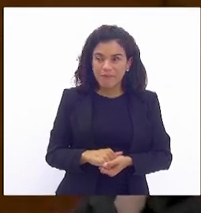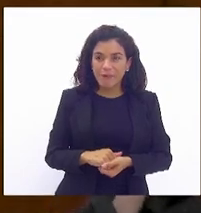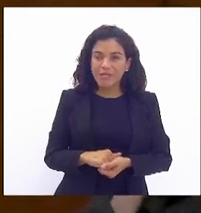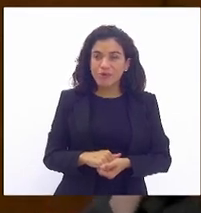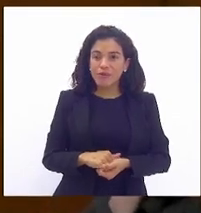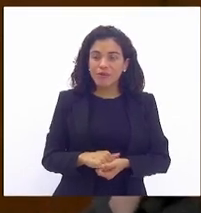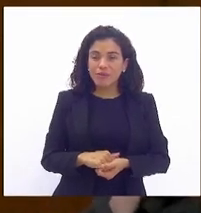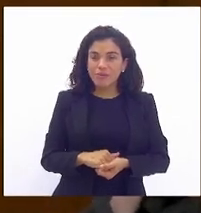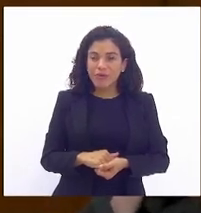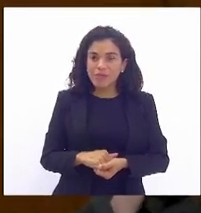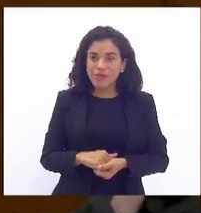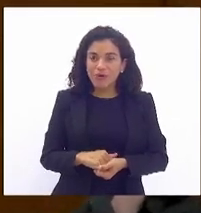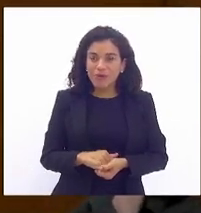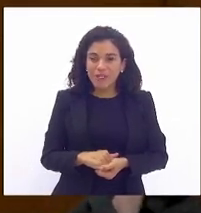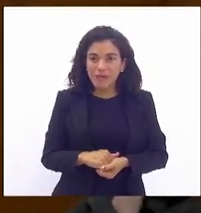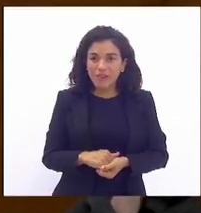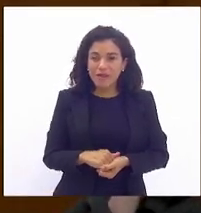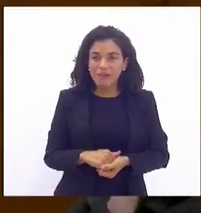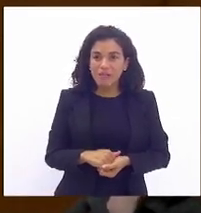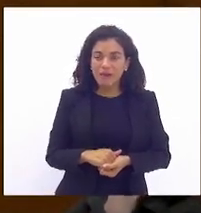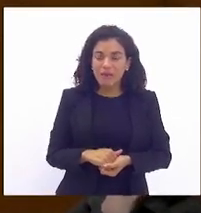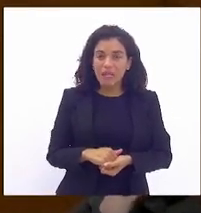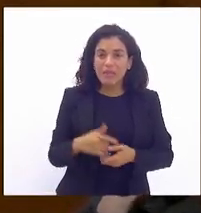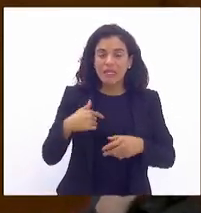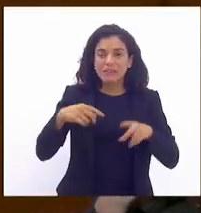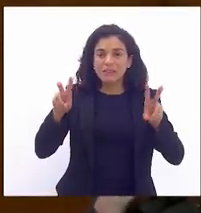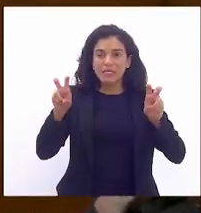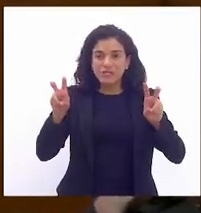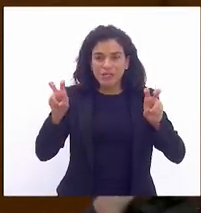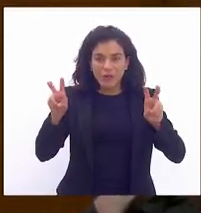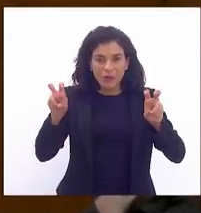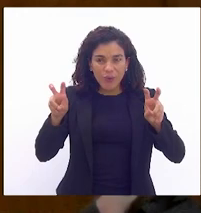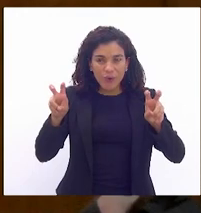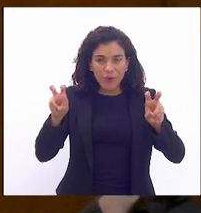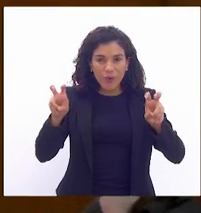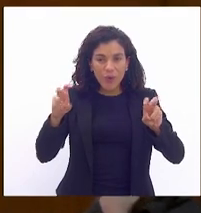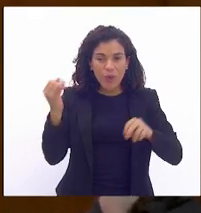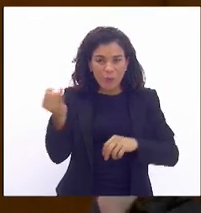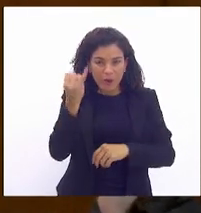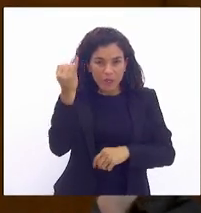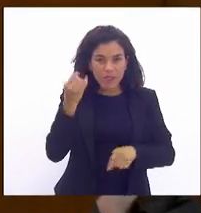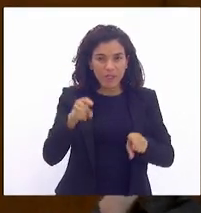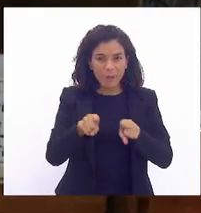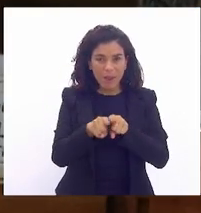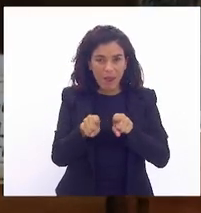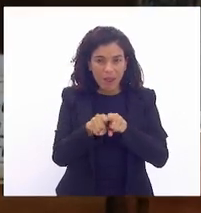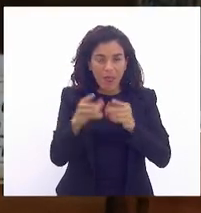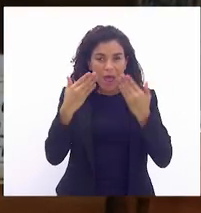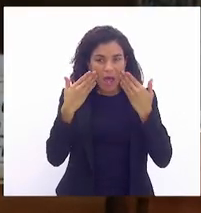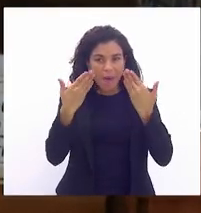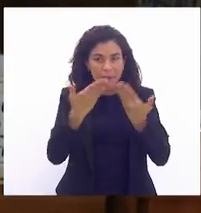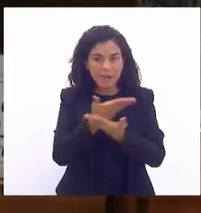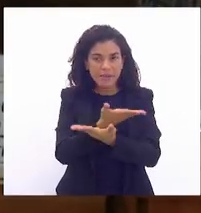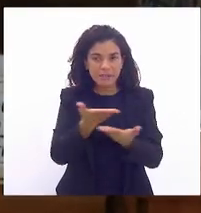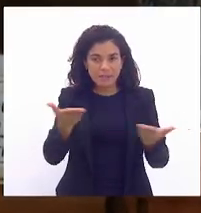realmente essa questão. E é importante também apresentarmos